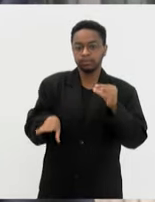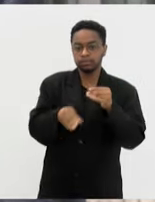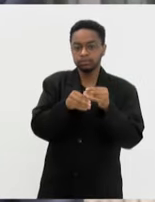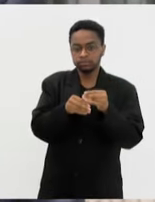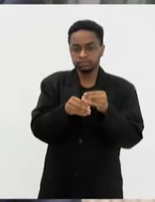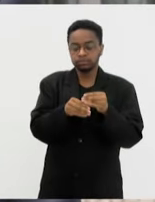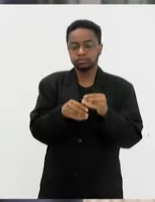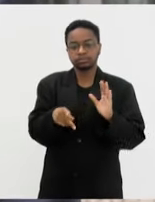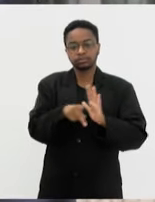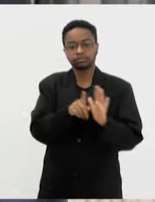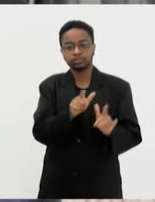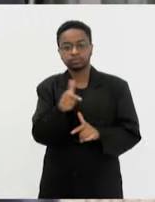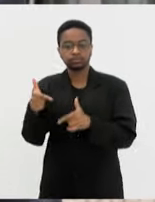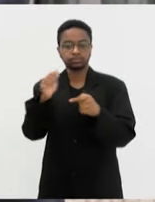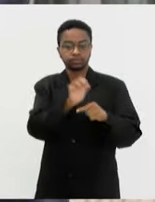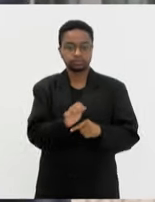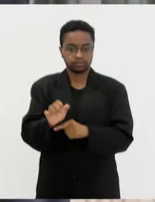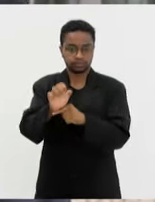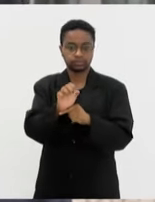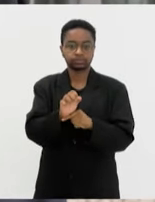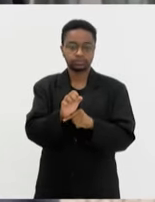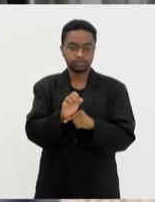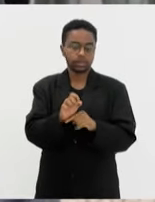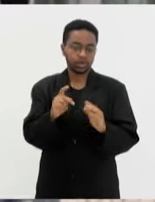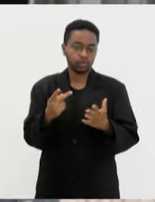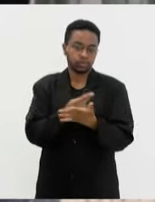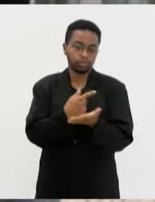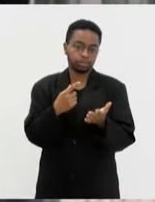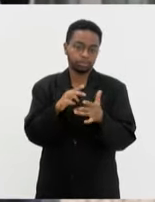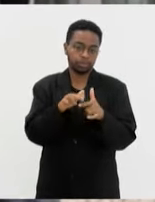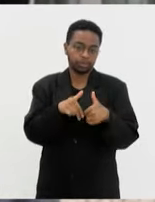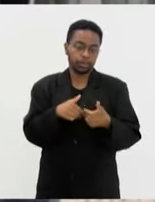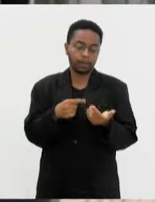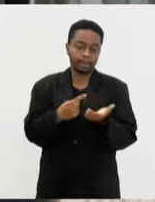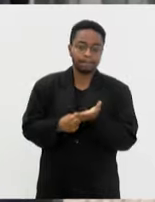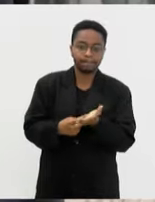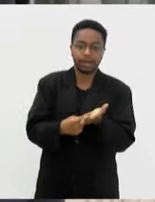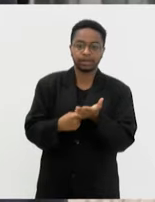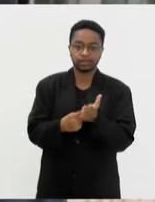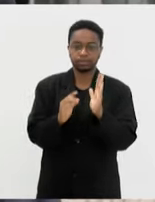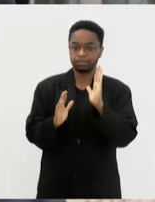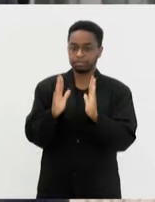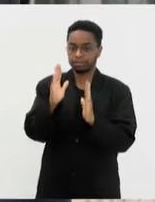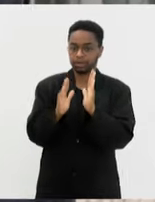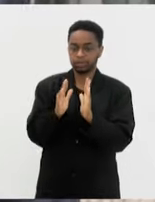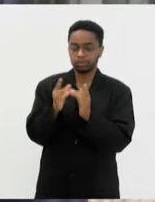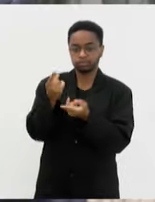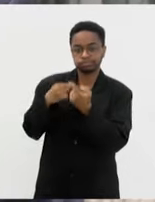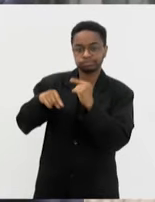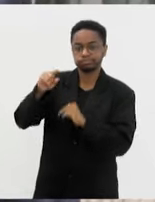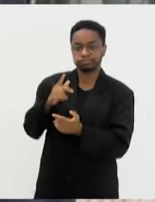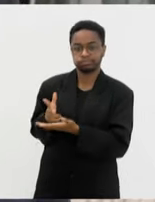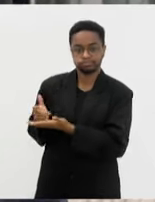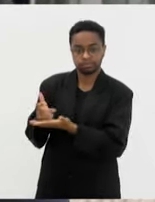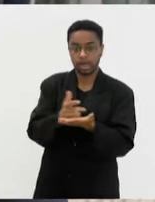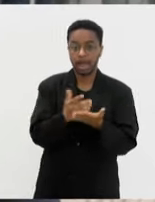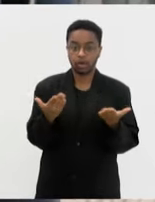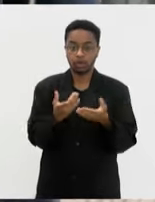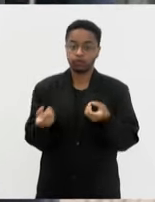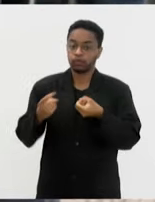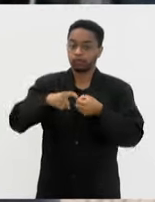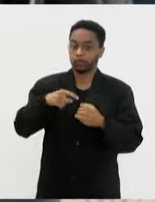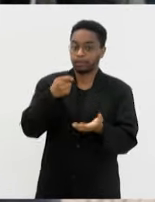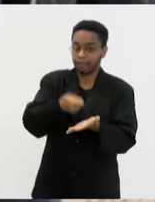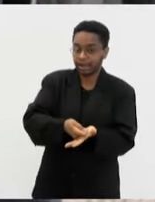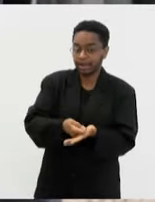de outros estados, foi signatário desse pacto, que é o regime de recuperação. Agora isso acabou, a gente já voltou a pagar o serviço da dívida e a